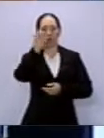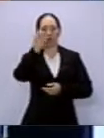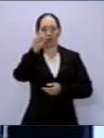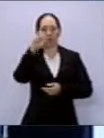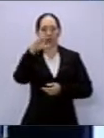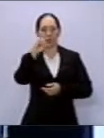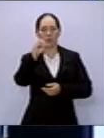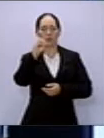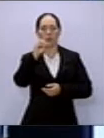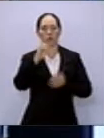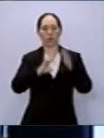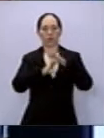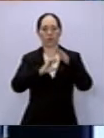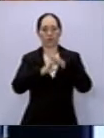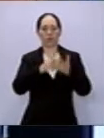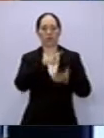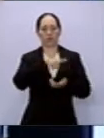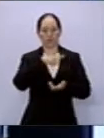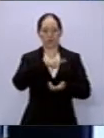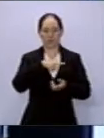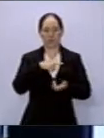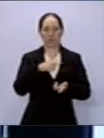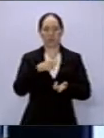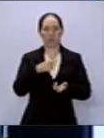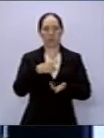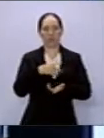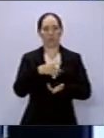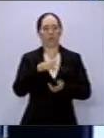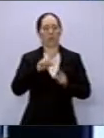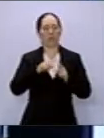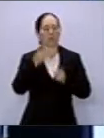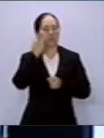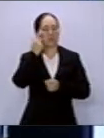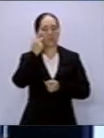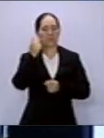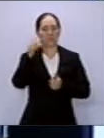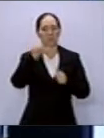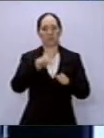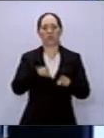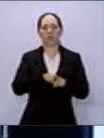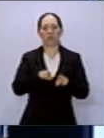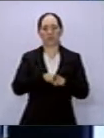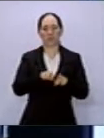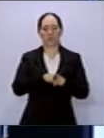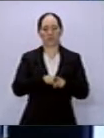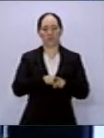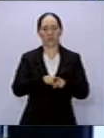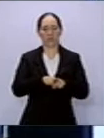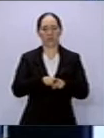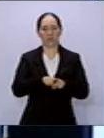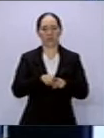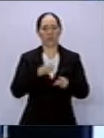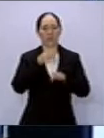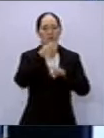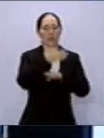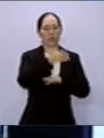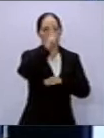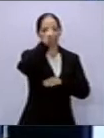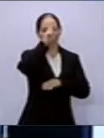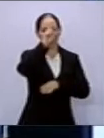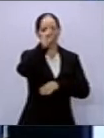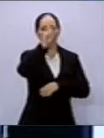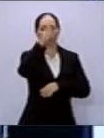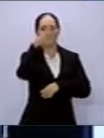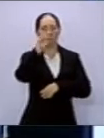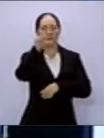por mais de 100 mil trabalhadores do Bradesco tem outra empresa em que eu trabalho e é muito normal a chegar ao Hospital São Luiz no